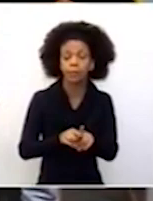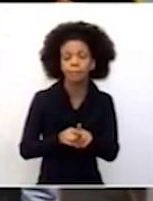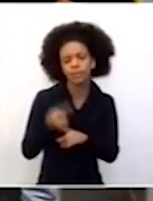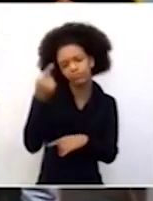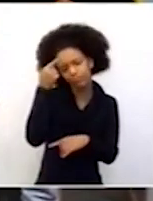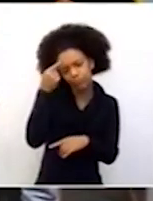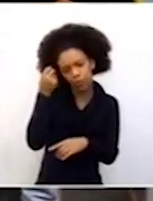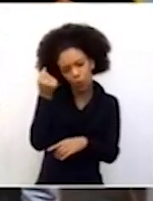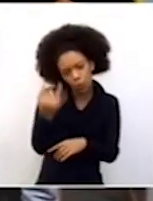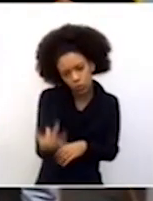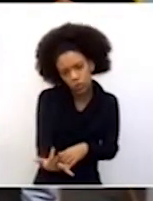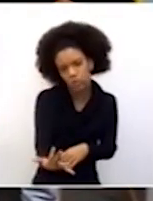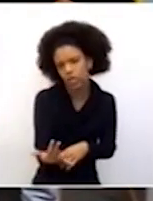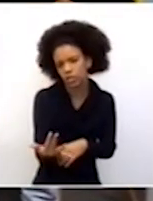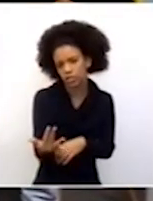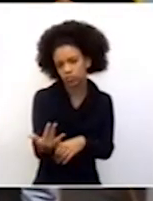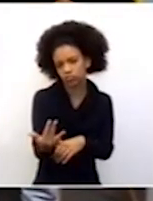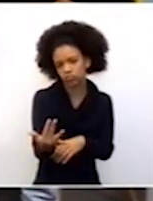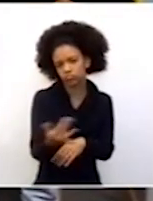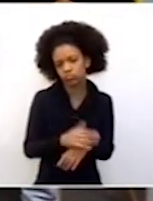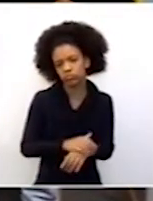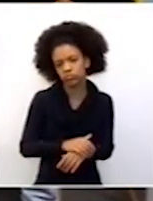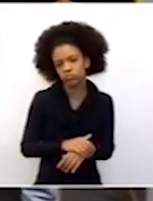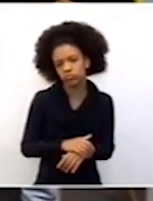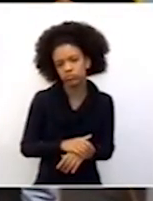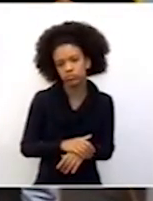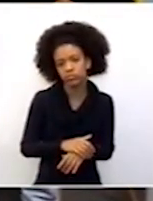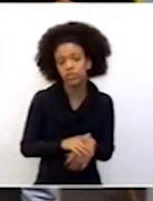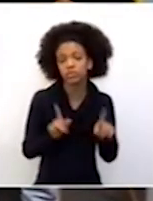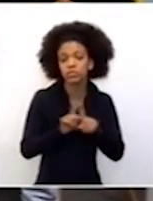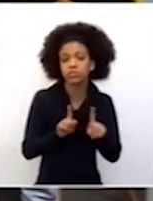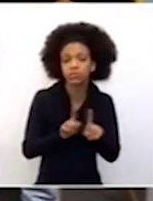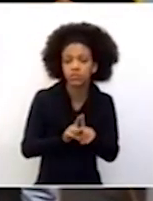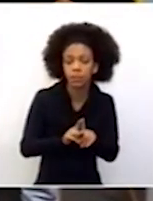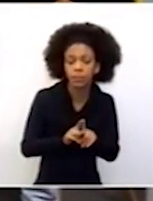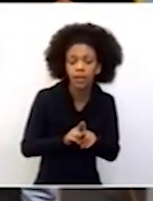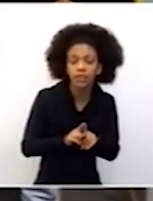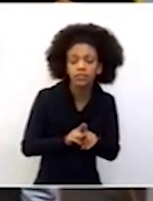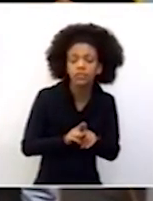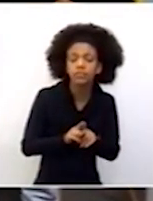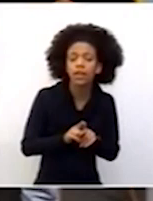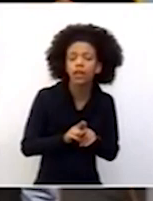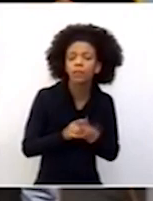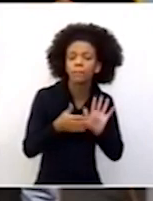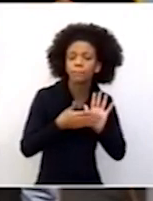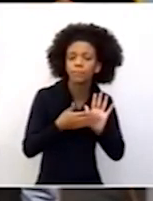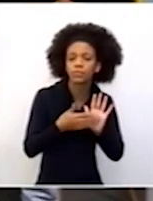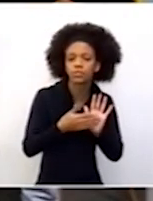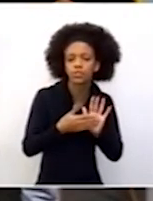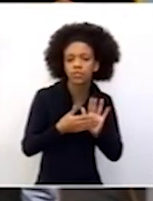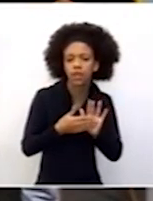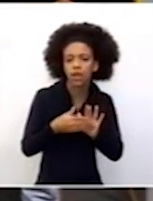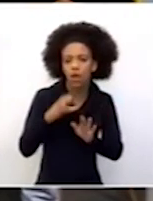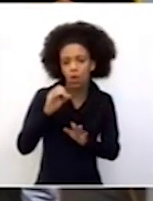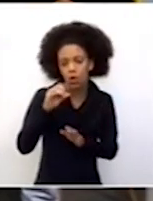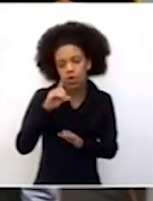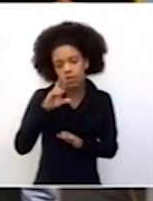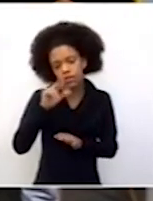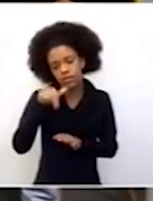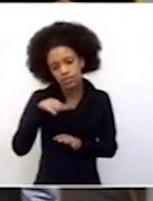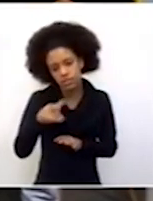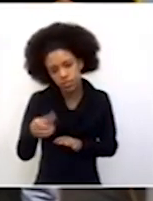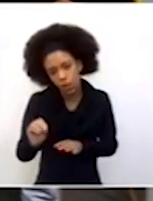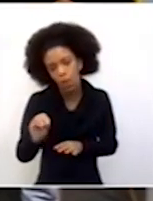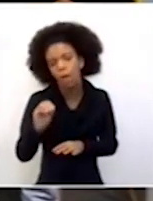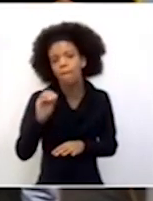de quantidade, e a Prolígia colocou aqui ainda, coordenação motora,